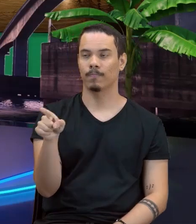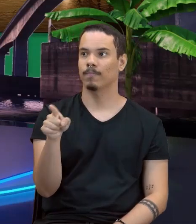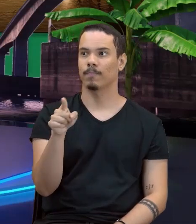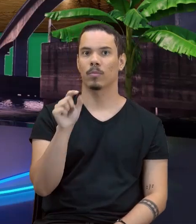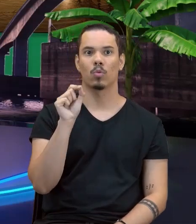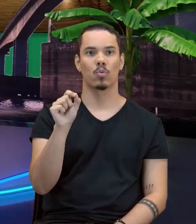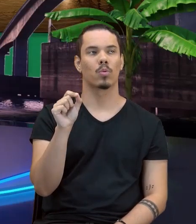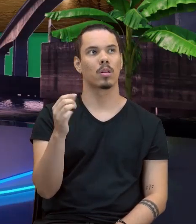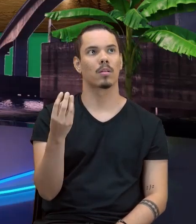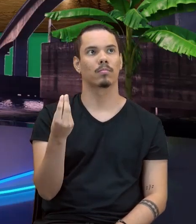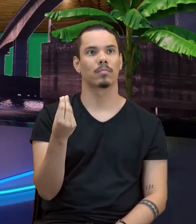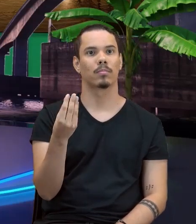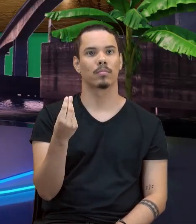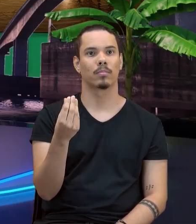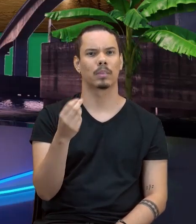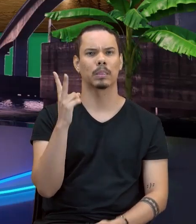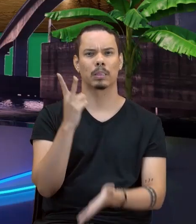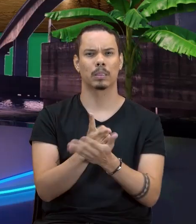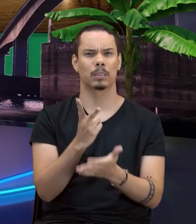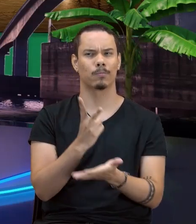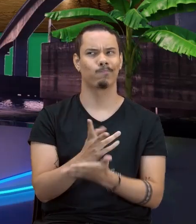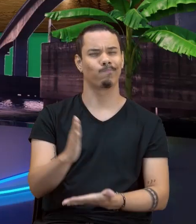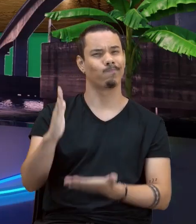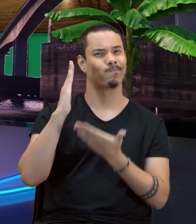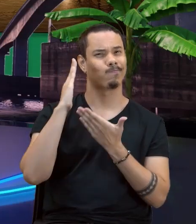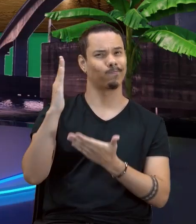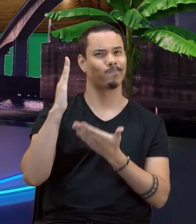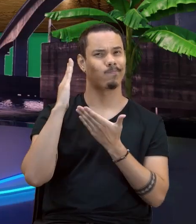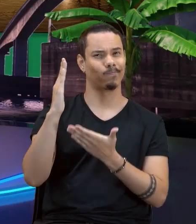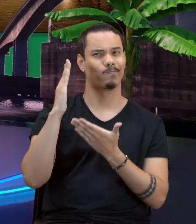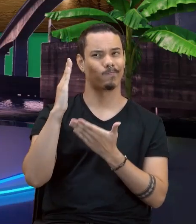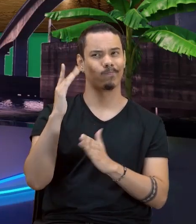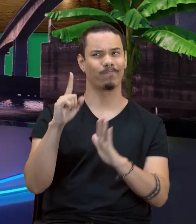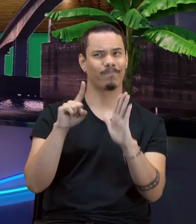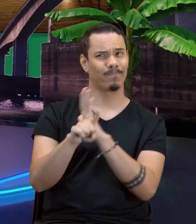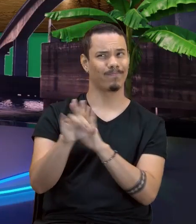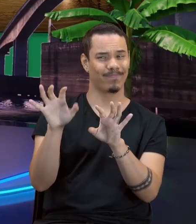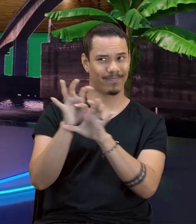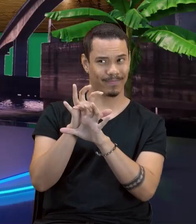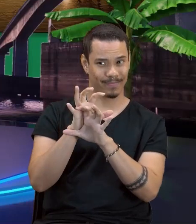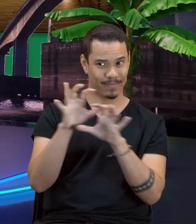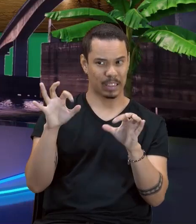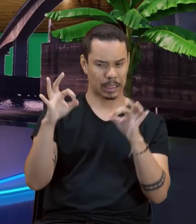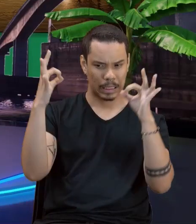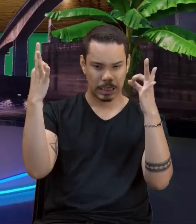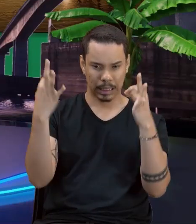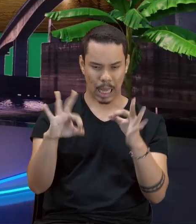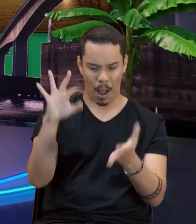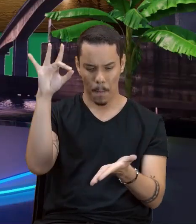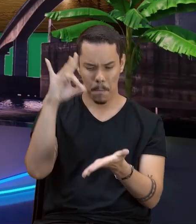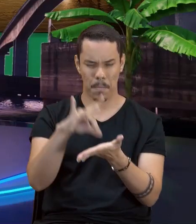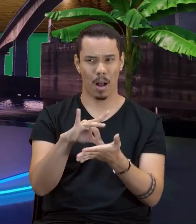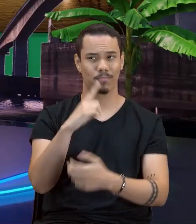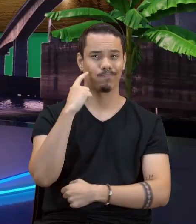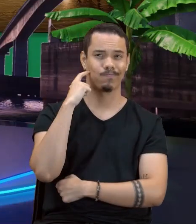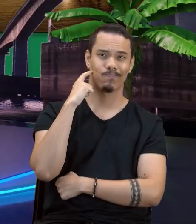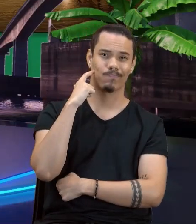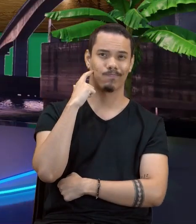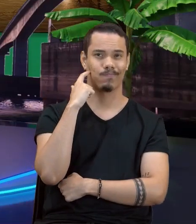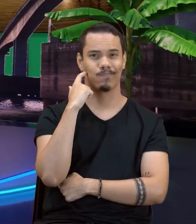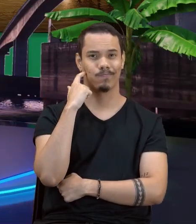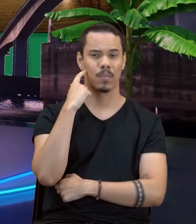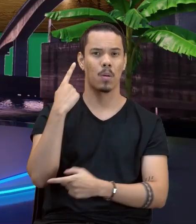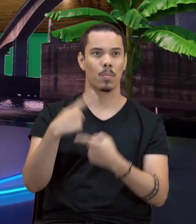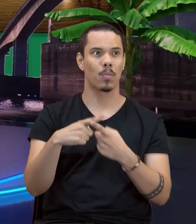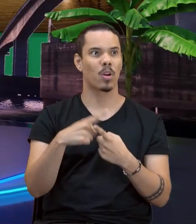Sempre desconfiar das afirmações muito contundentes. Sim. Aquela afirmação muito forte, aquela coisa que tira todas as